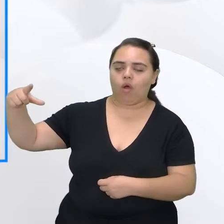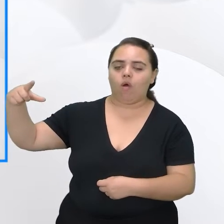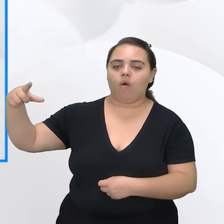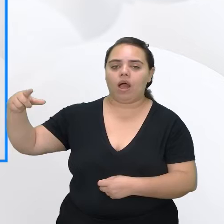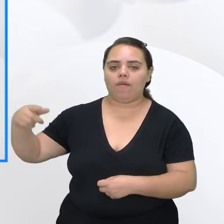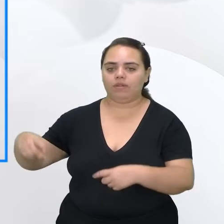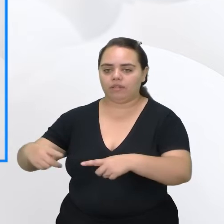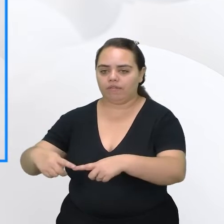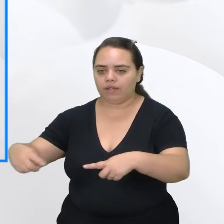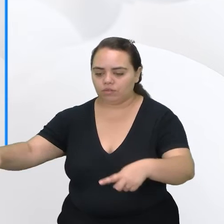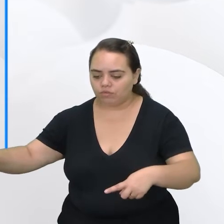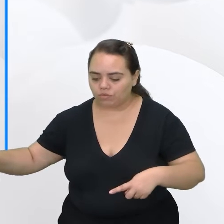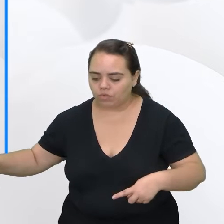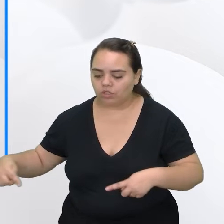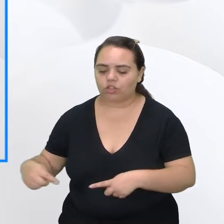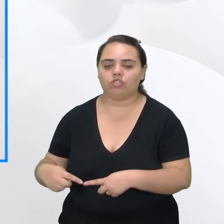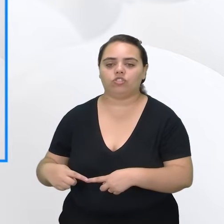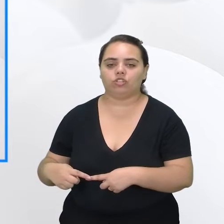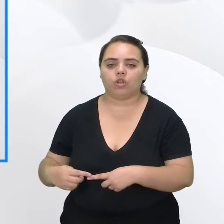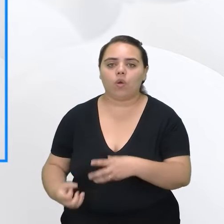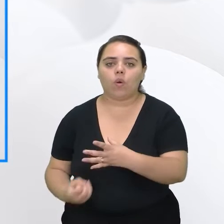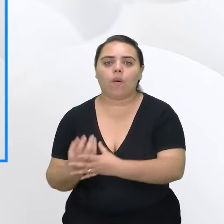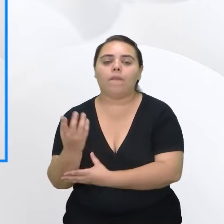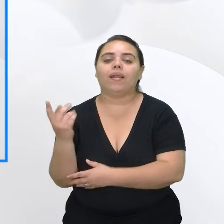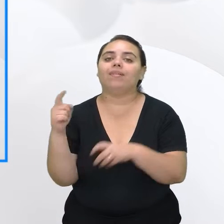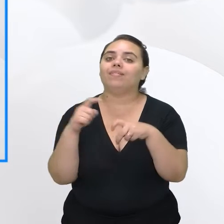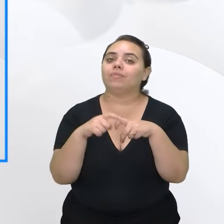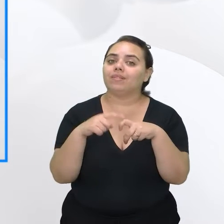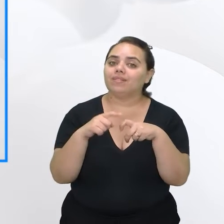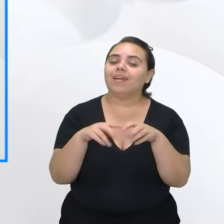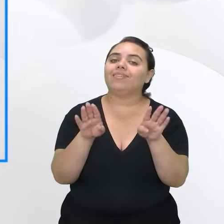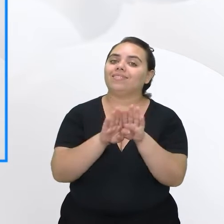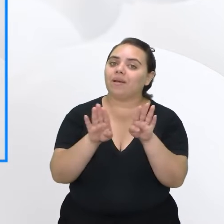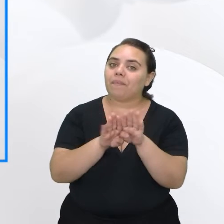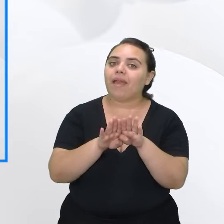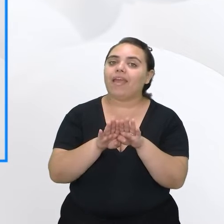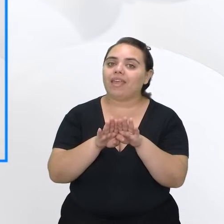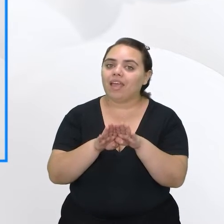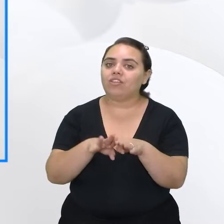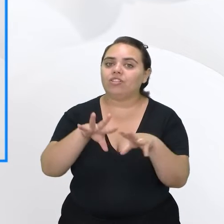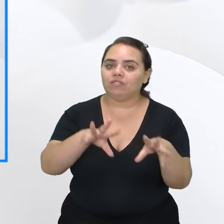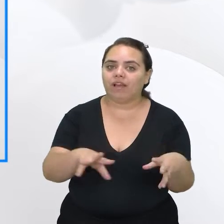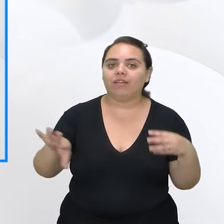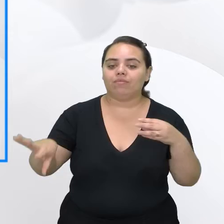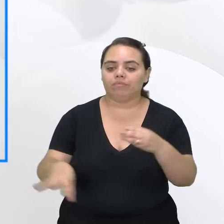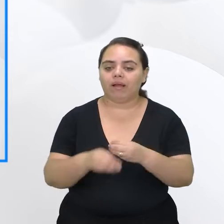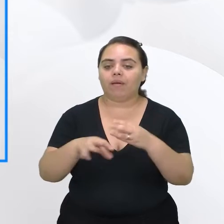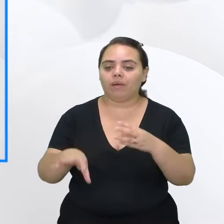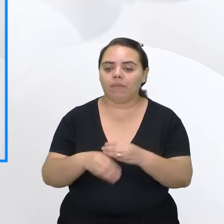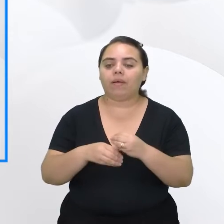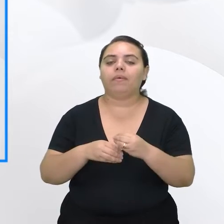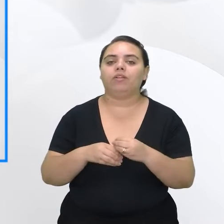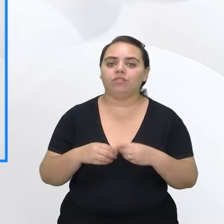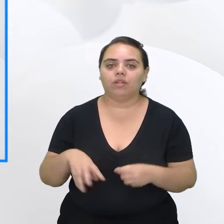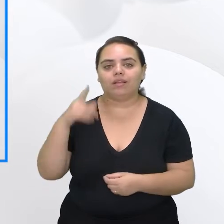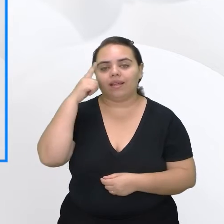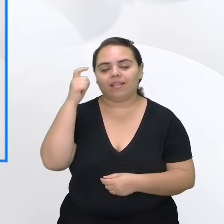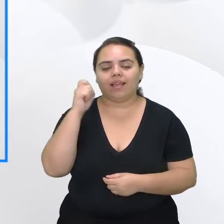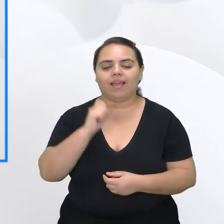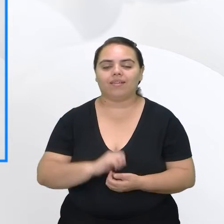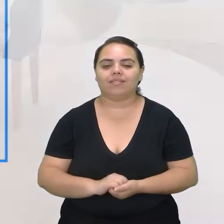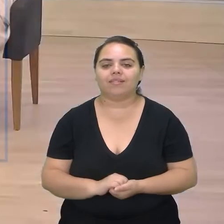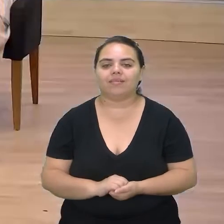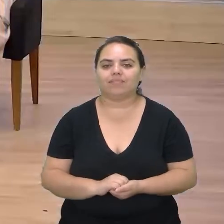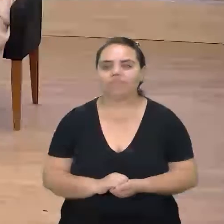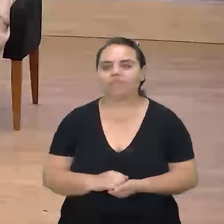Façam um cantinho aromático com plantas medicinais, façam. Então, a gente também vai agregando. Vai né? agregando, vai agregando. A ideia é essa. Eu